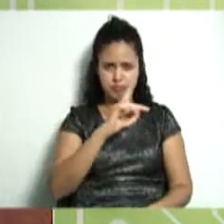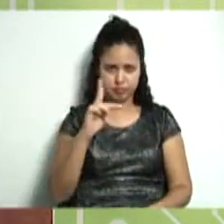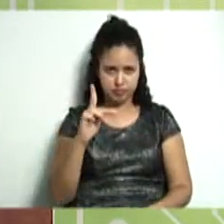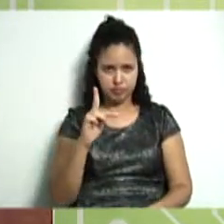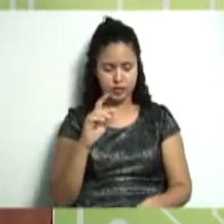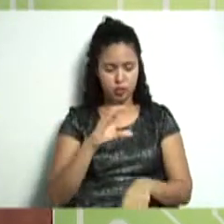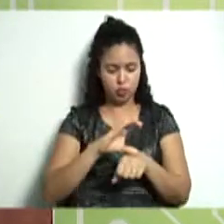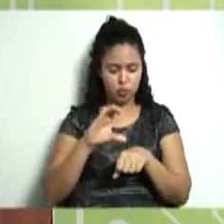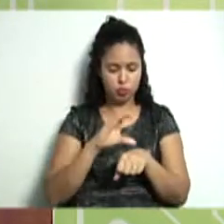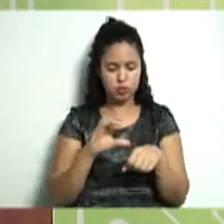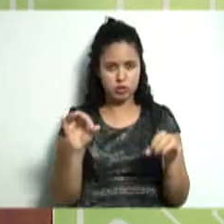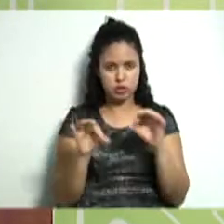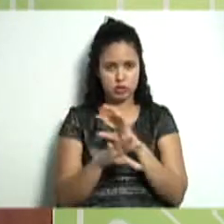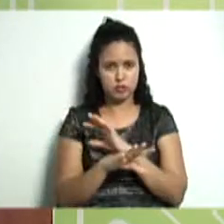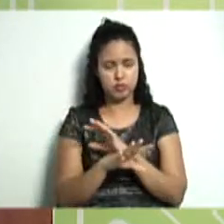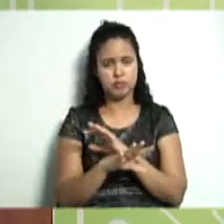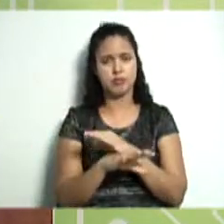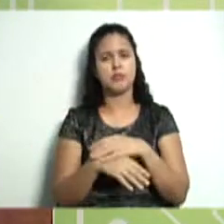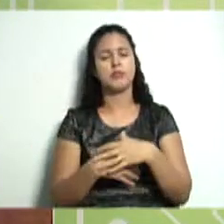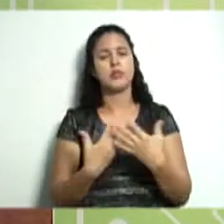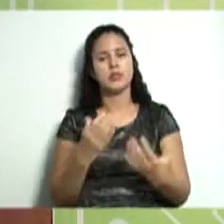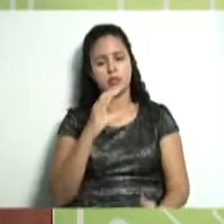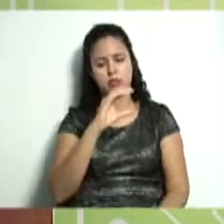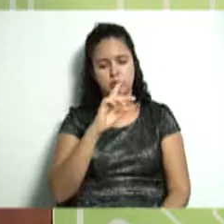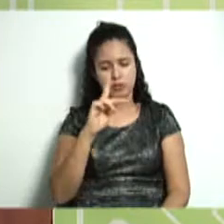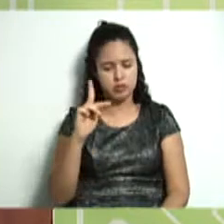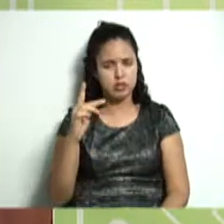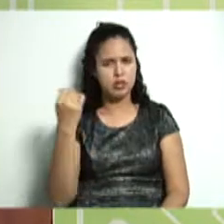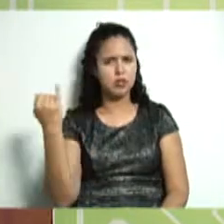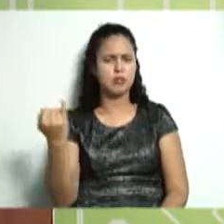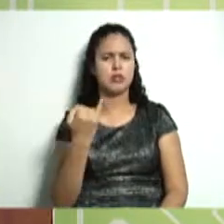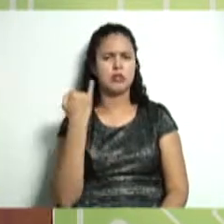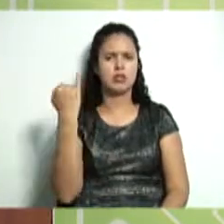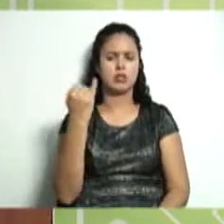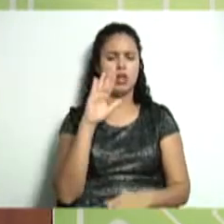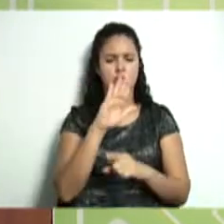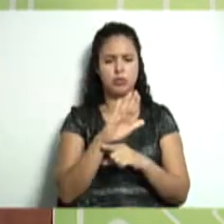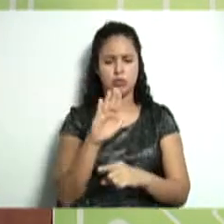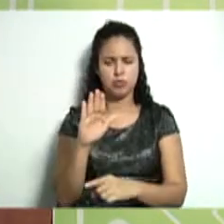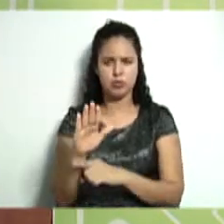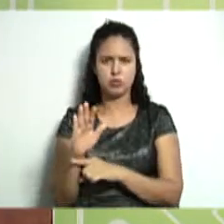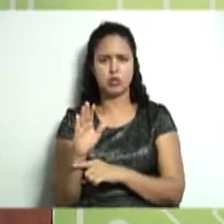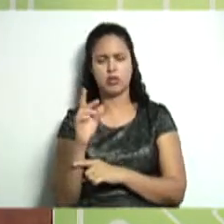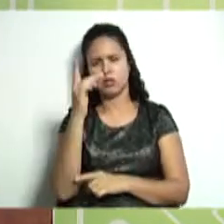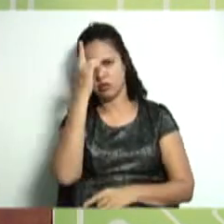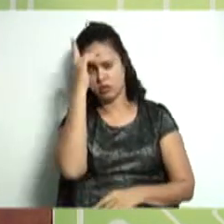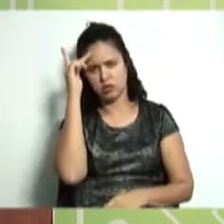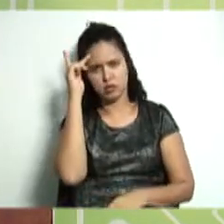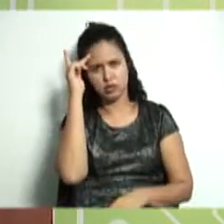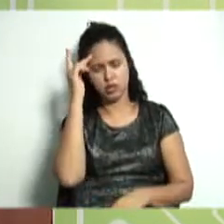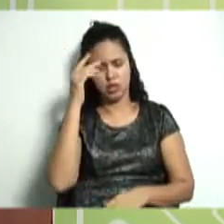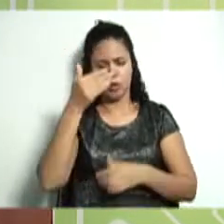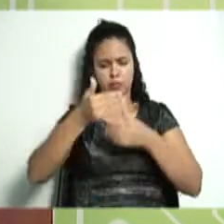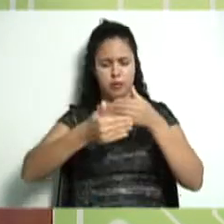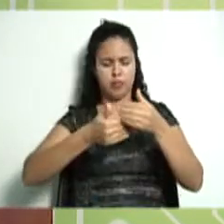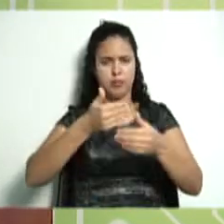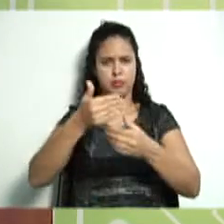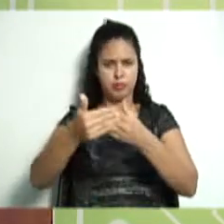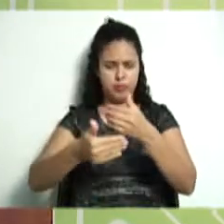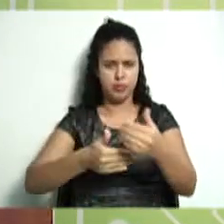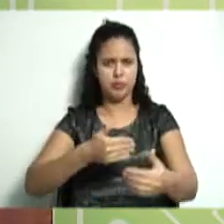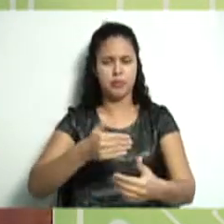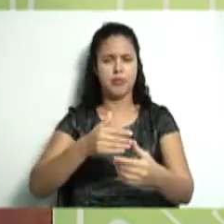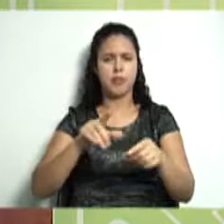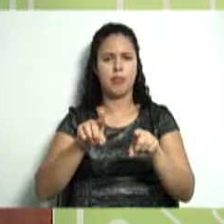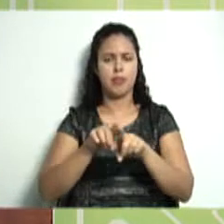As cooperativas, elas vêm mesmo para auxiliar as pessoas, elas vêm mesmo para desenvolver as regiões